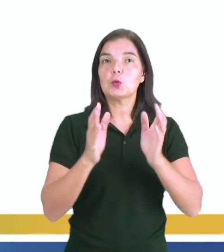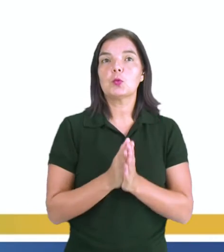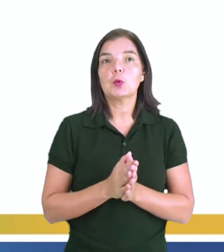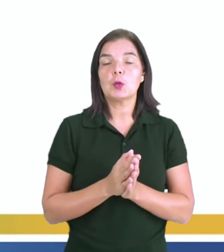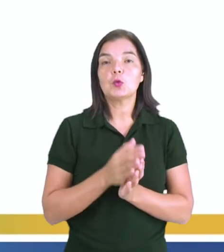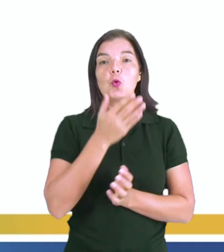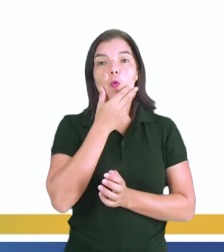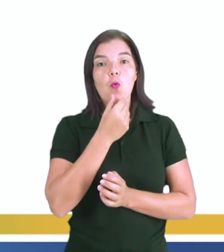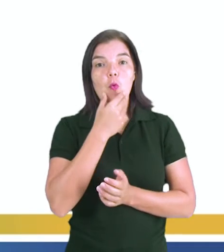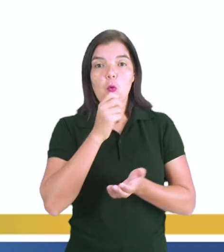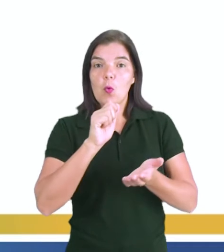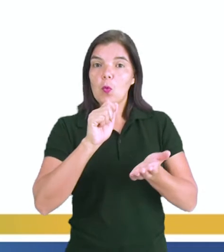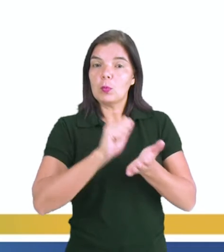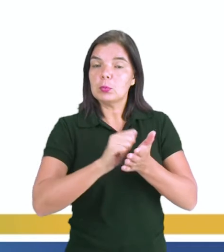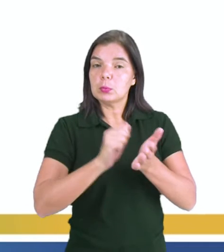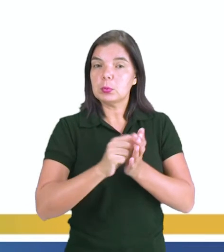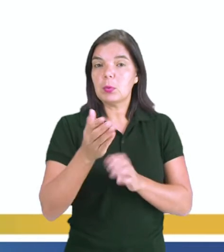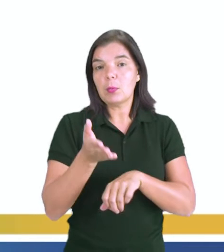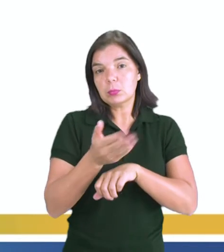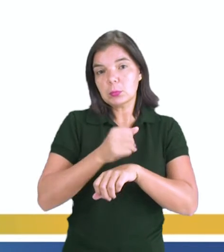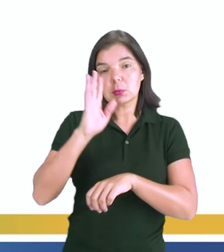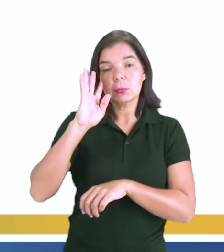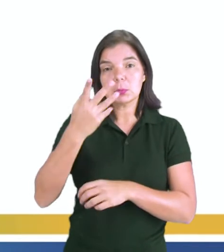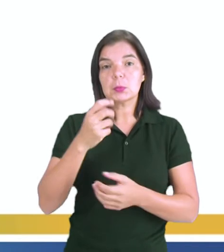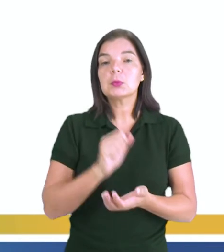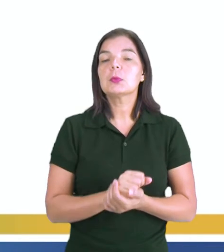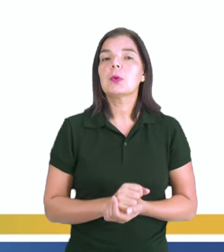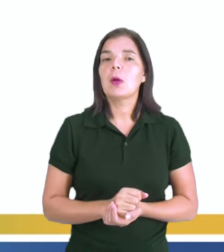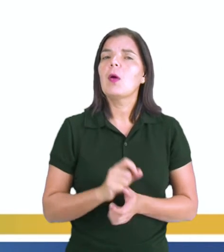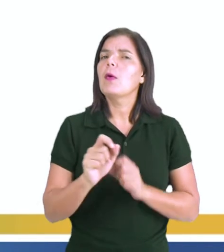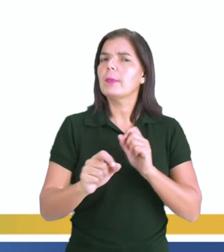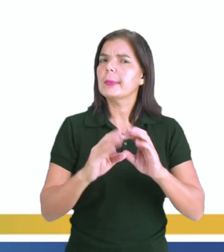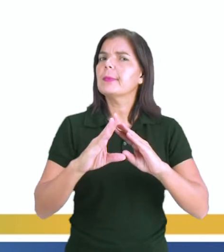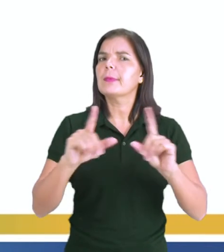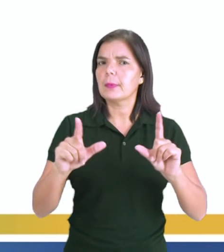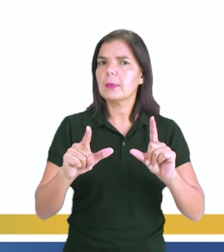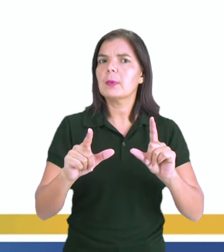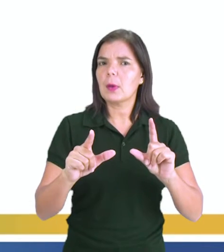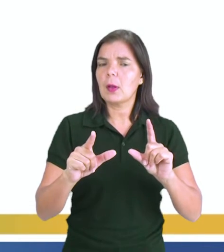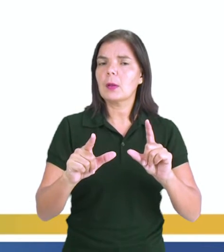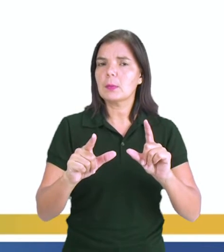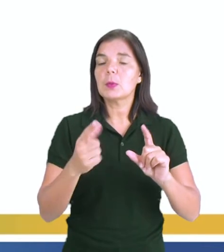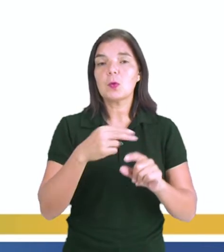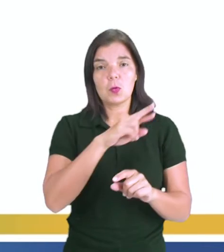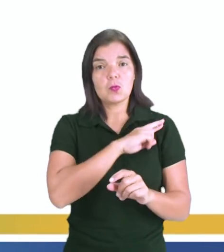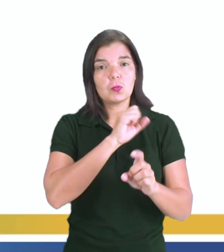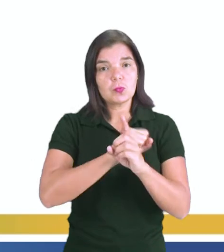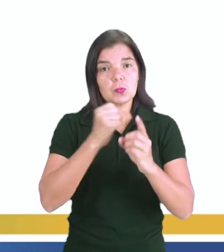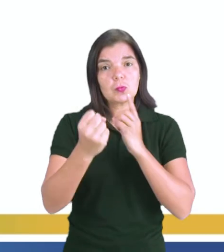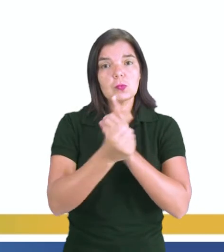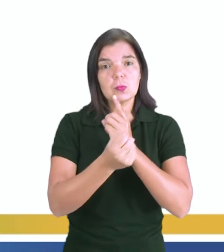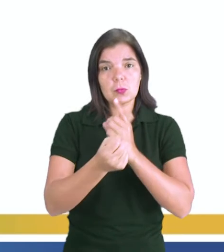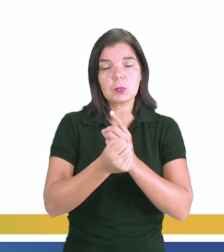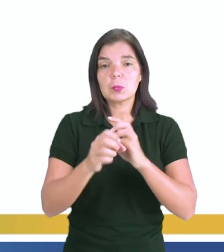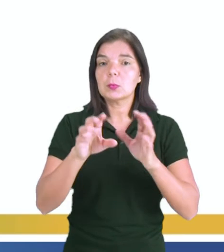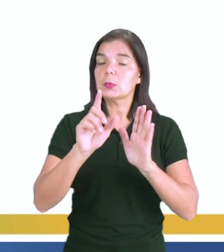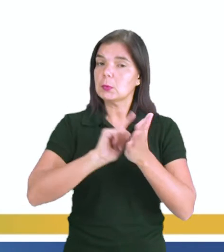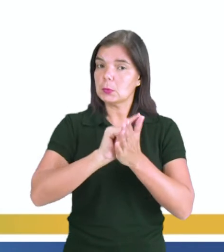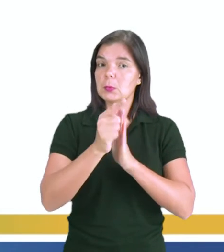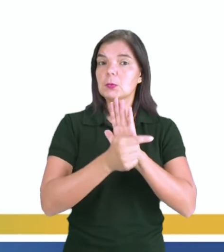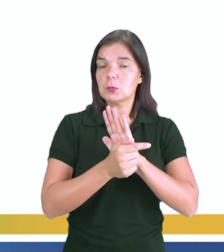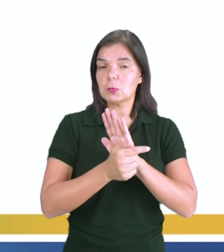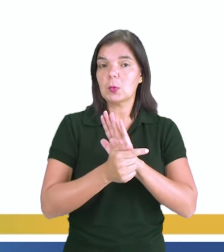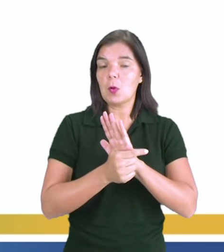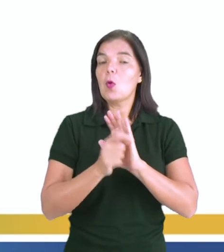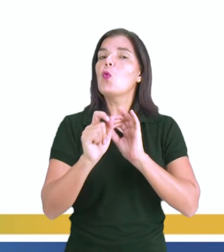de Rubem Alves, muito cedo para decidir, cumpre claramente com a função social desse gênero, que